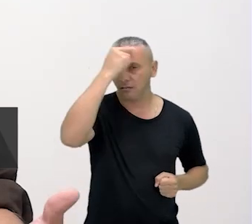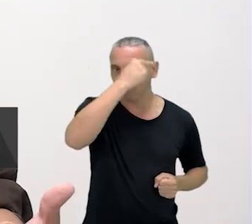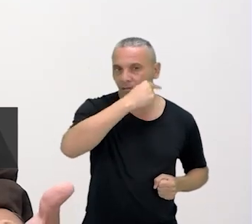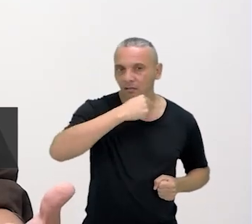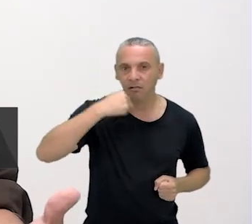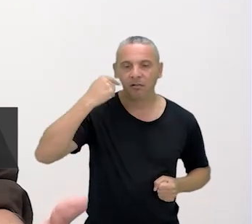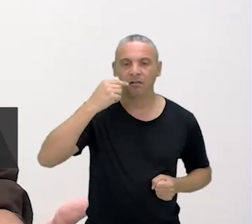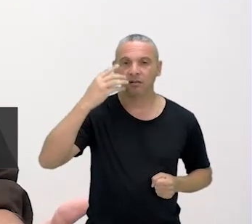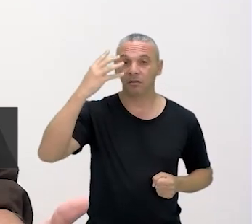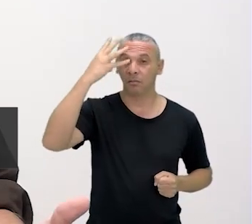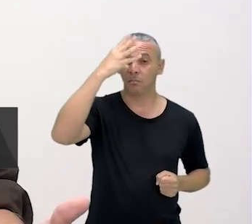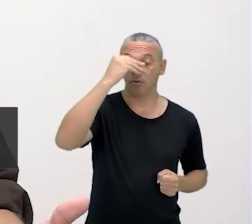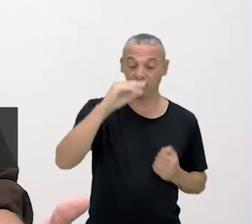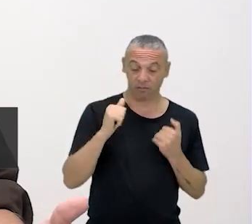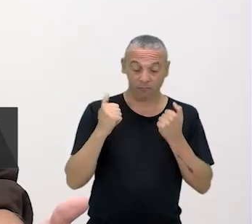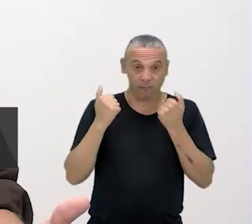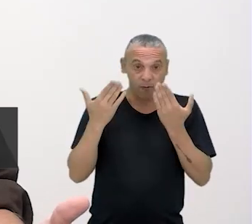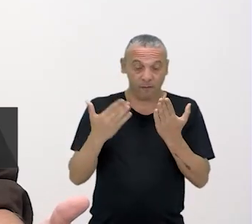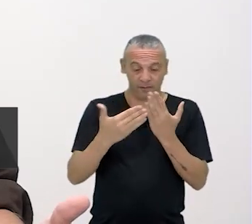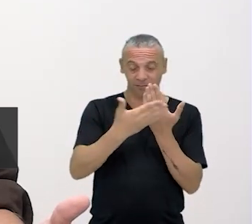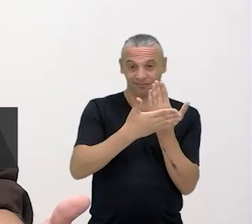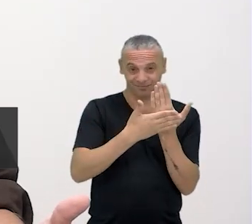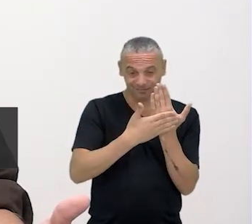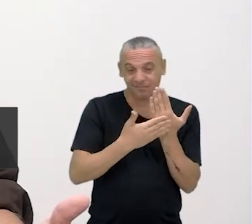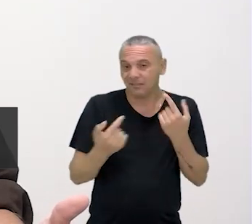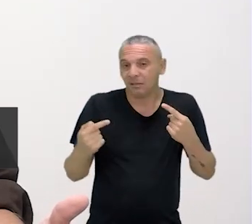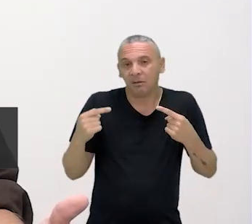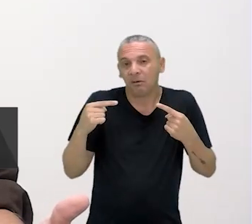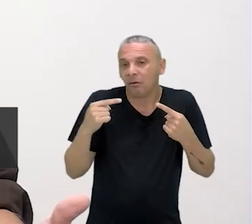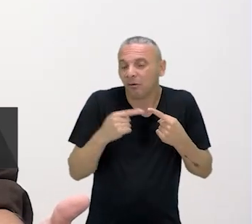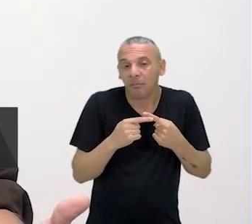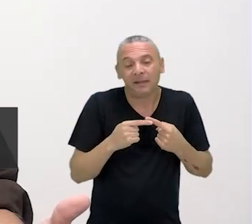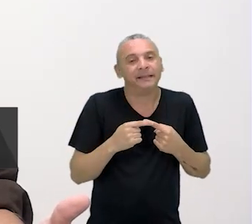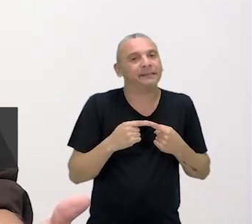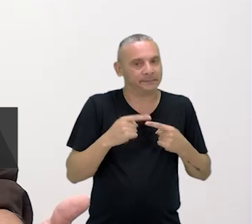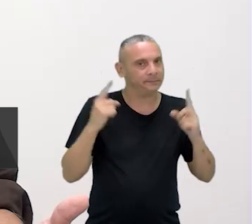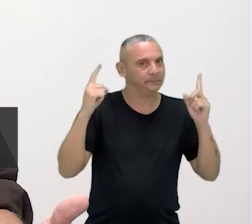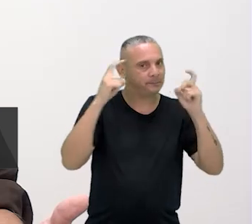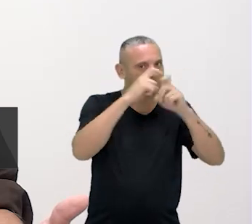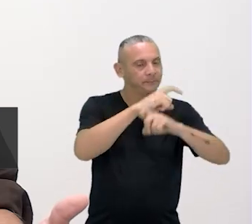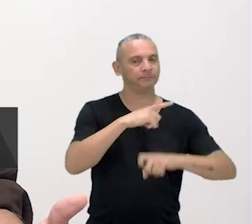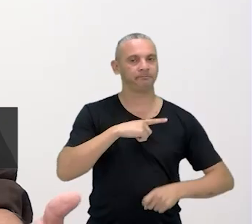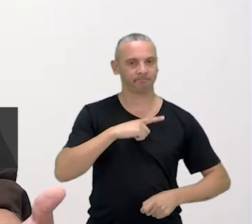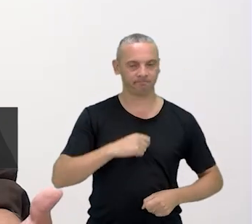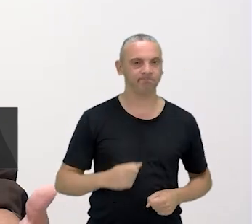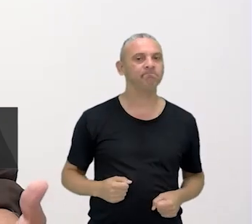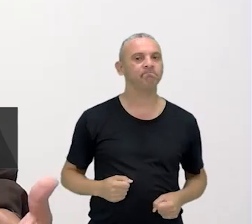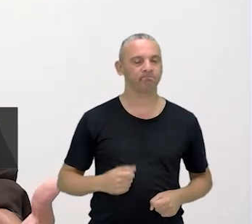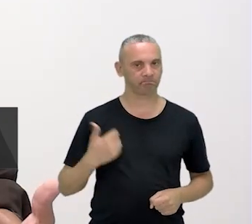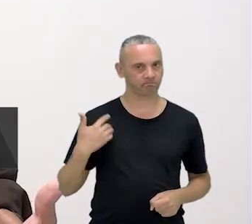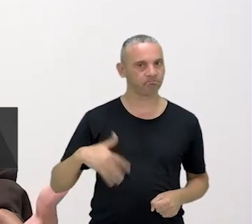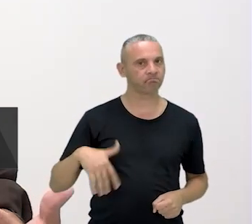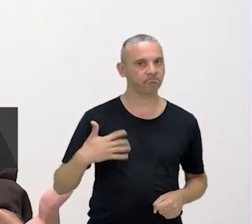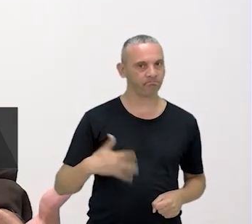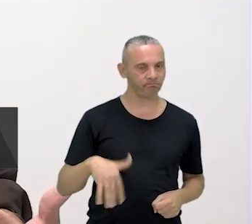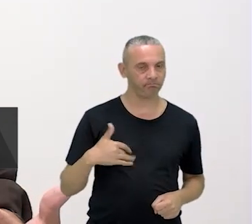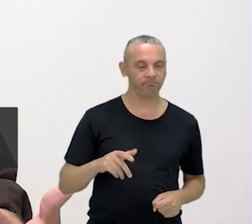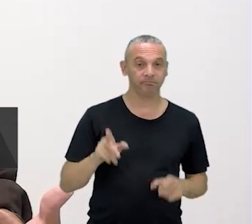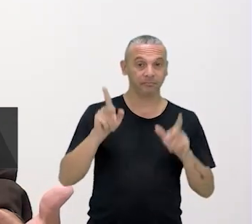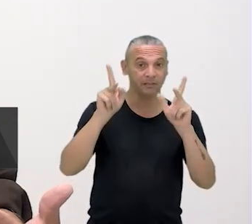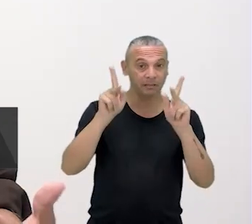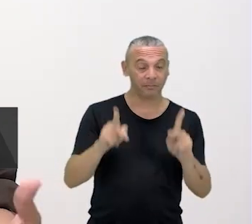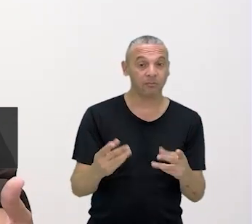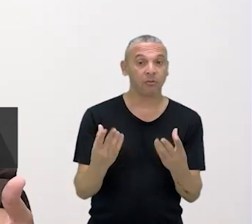buscamos externamente, cabe um preço caro para nós. Olha o quanto de pessoas